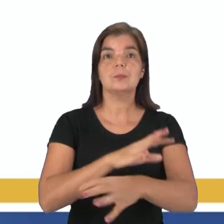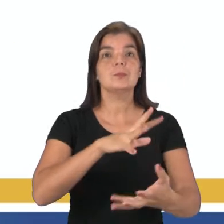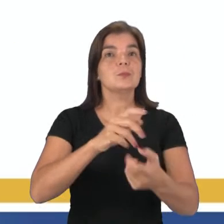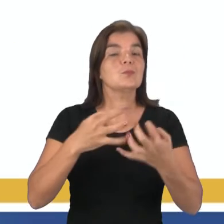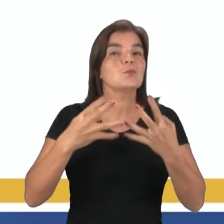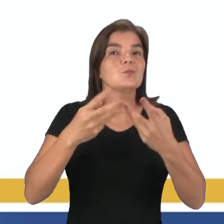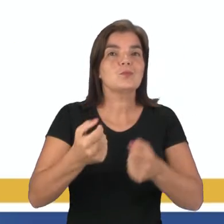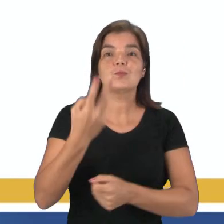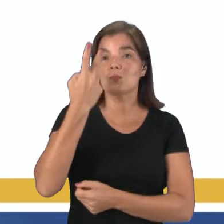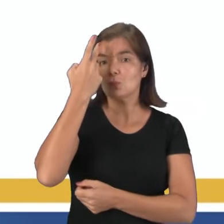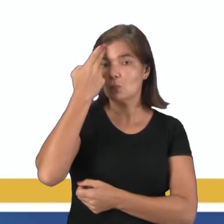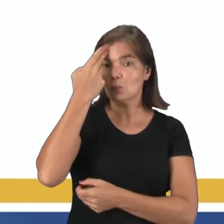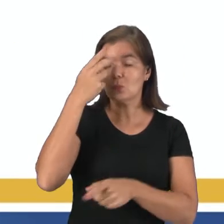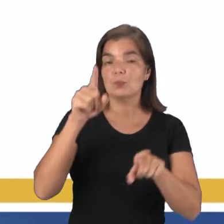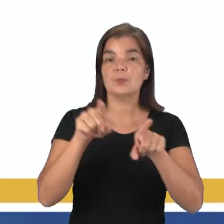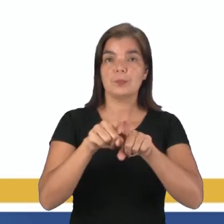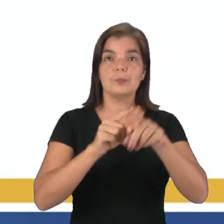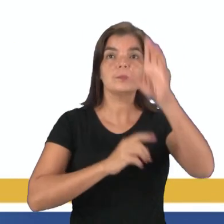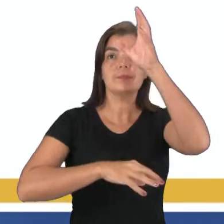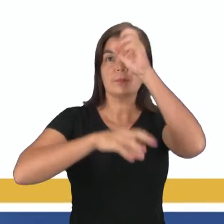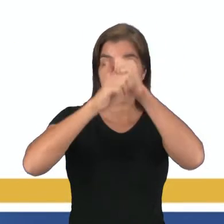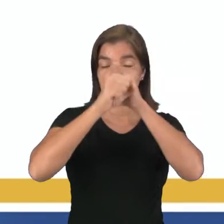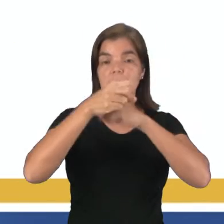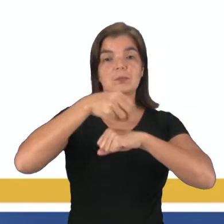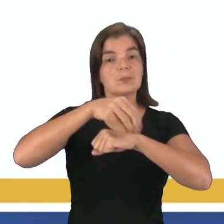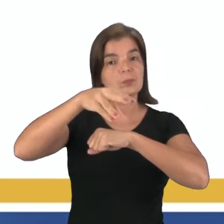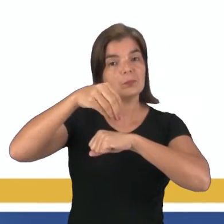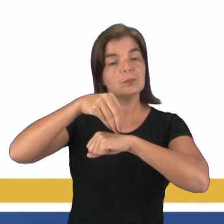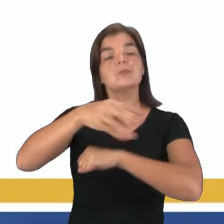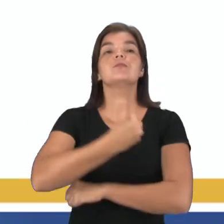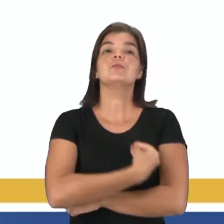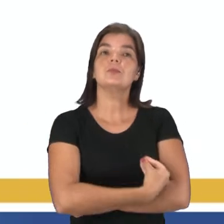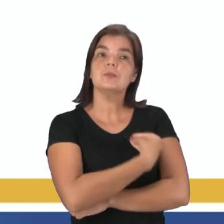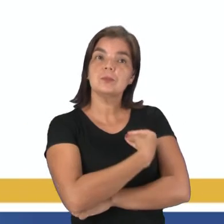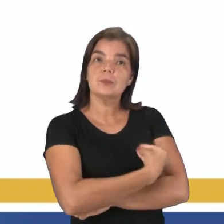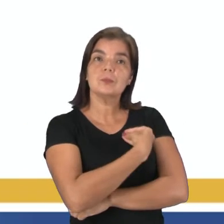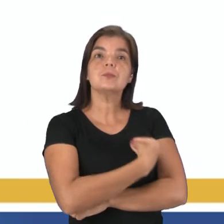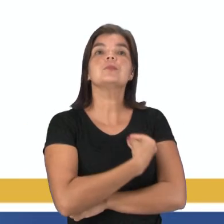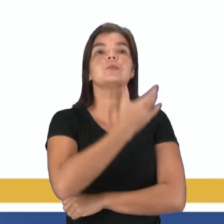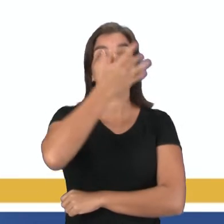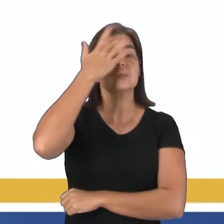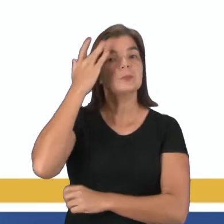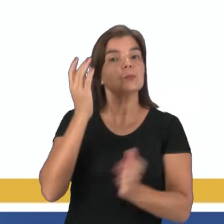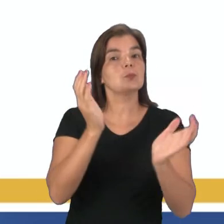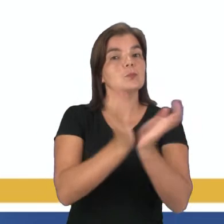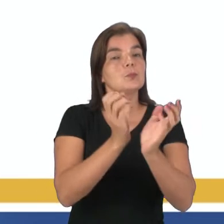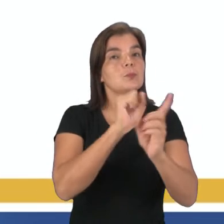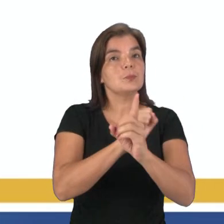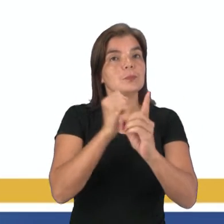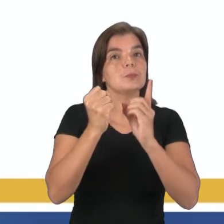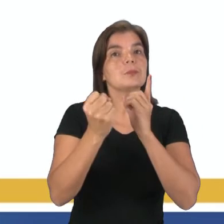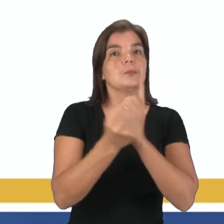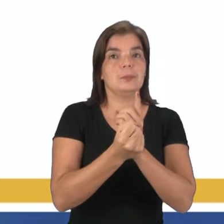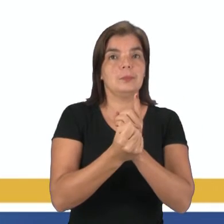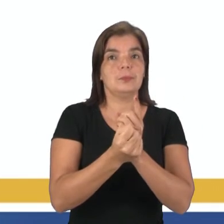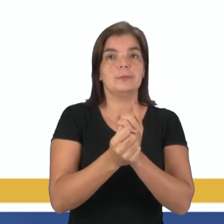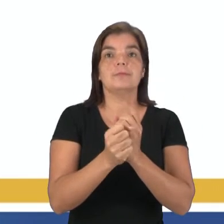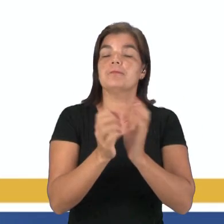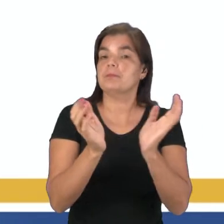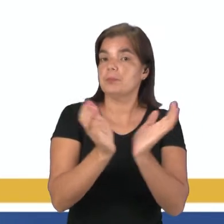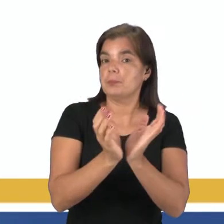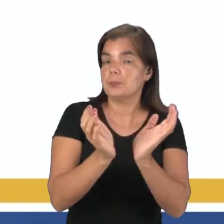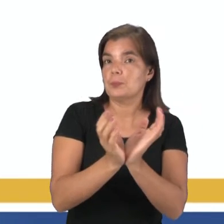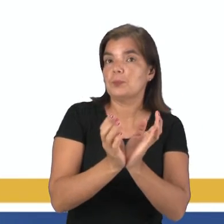Podemos dizer que a cultura engloba os modos comuns e aprendidos de viver, transmitido pelos indivíduos